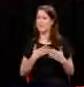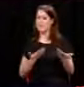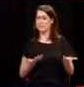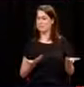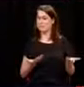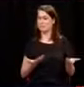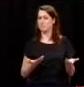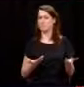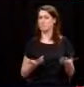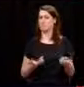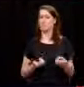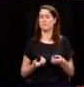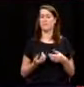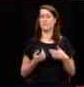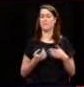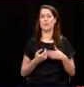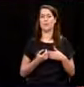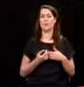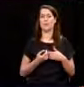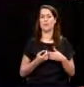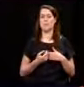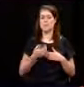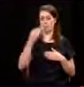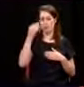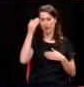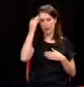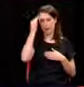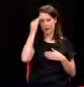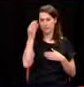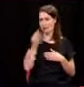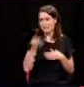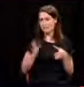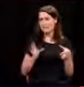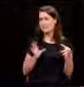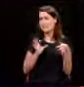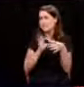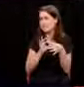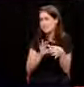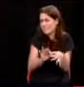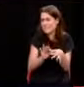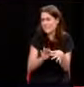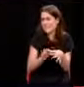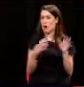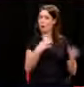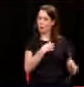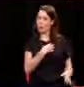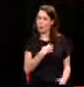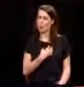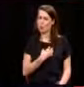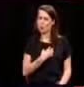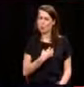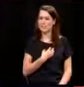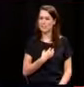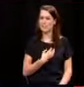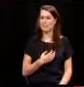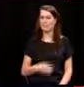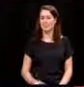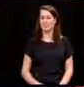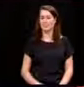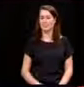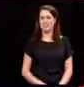acabam por refletir também uma cada vez maior ligação ao clube. Já tem algum tipo de feedback em relação àquilo que